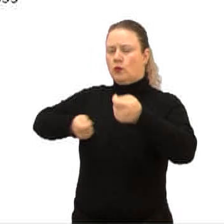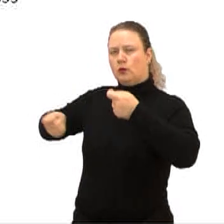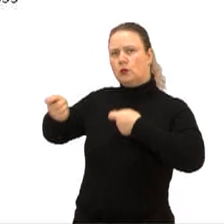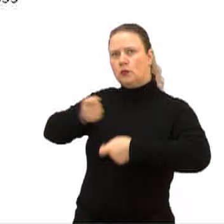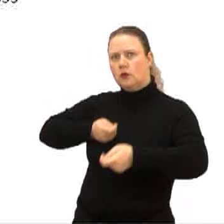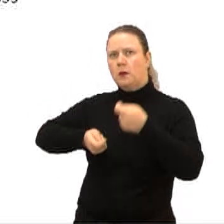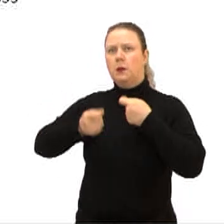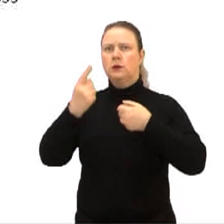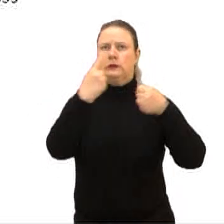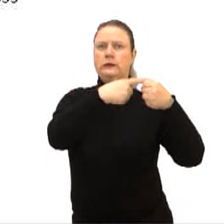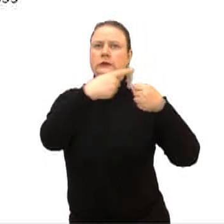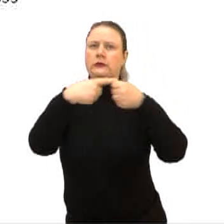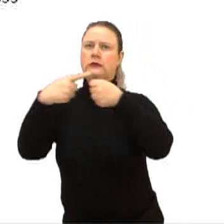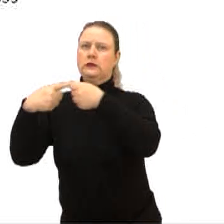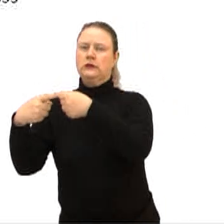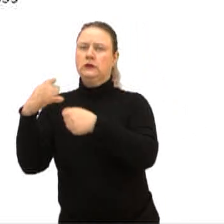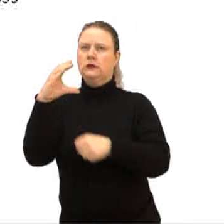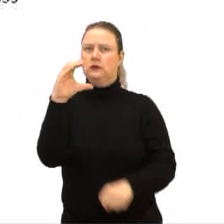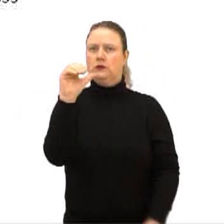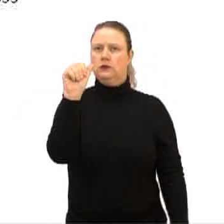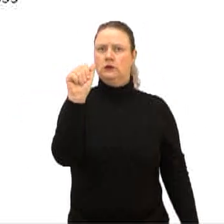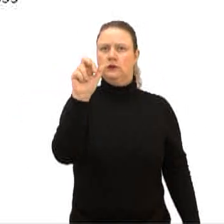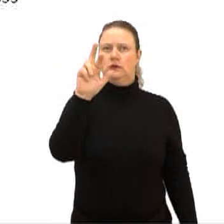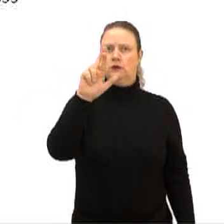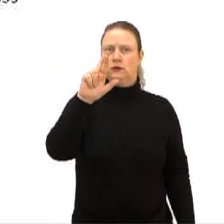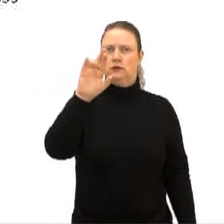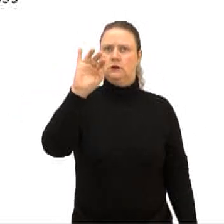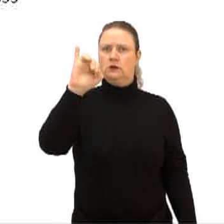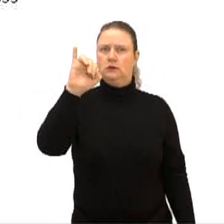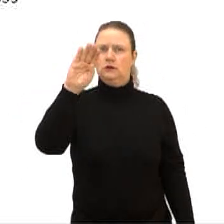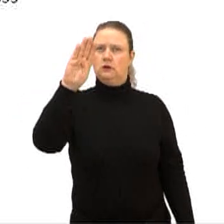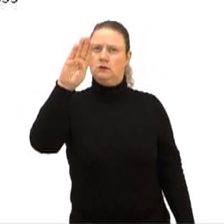cidades caribenhas, aqui outra imagem mostrando